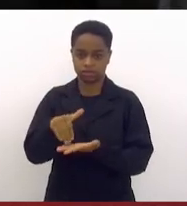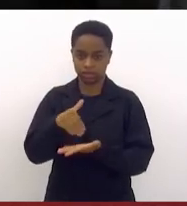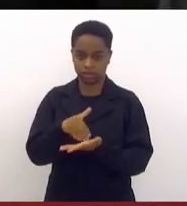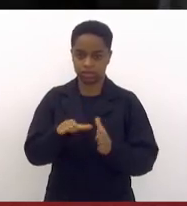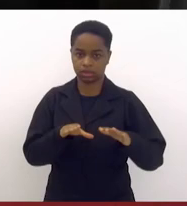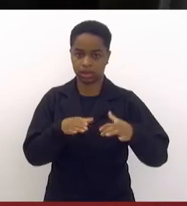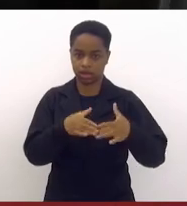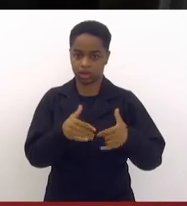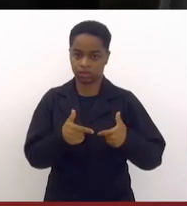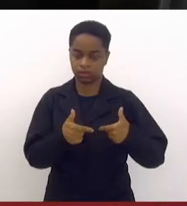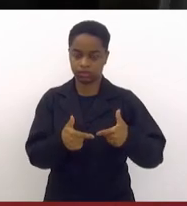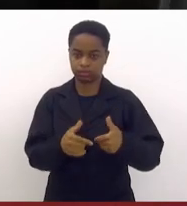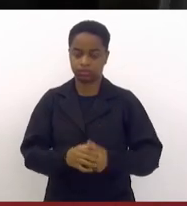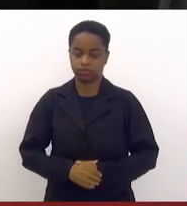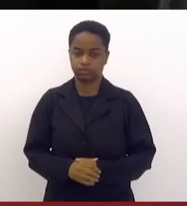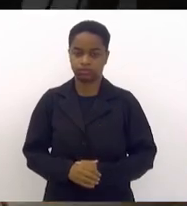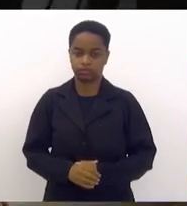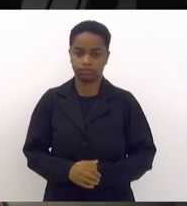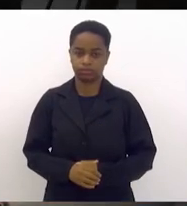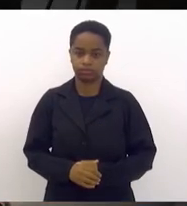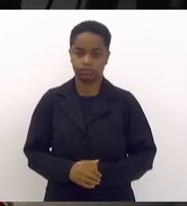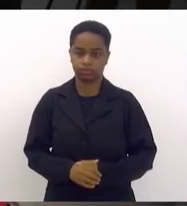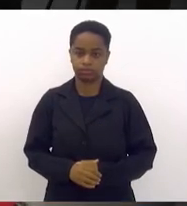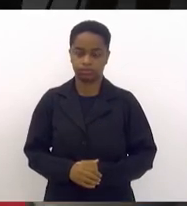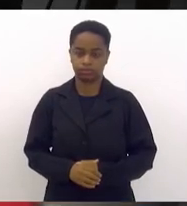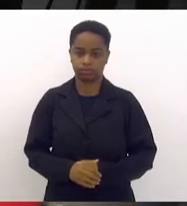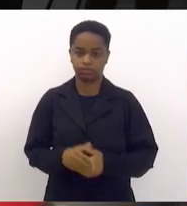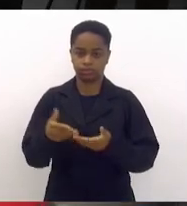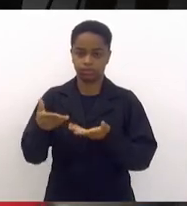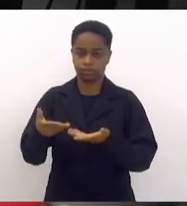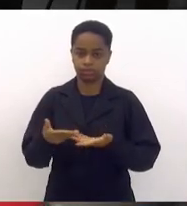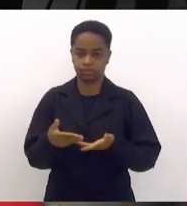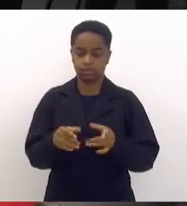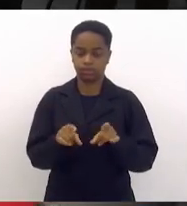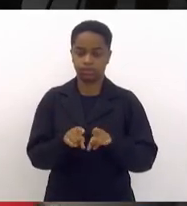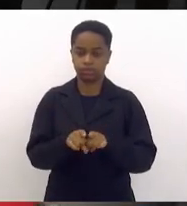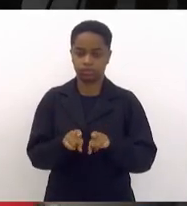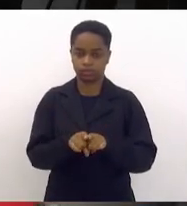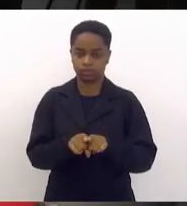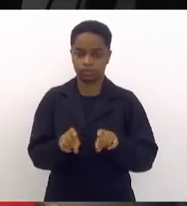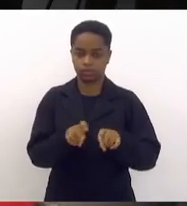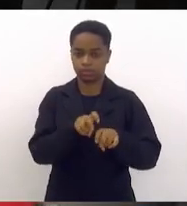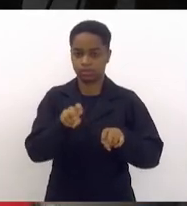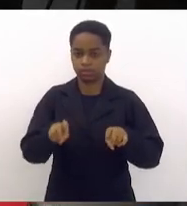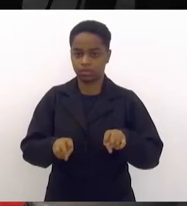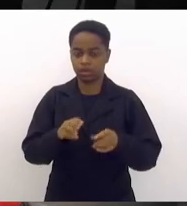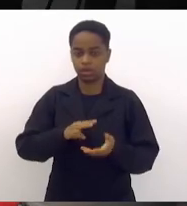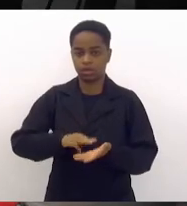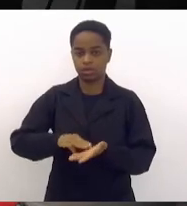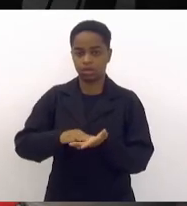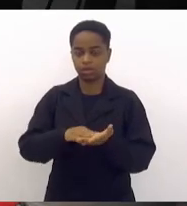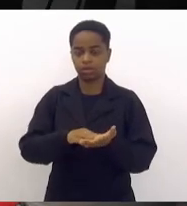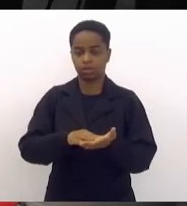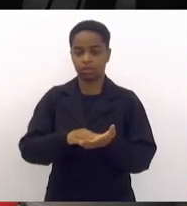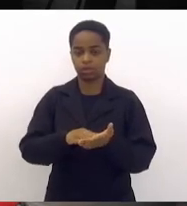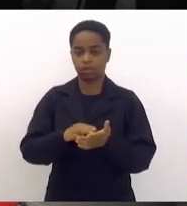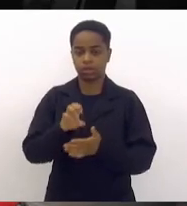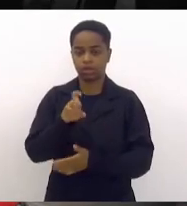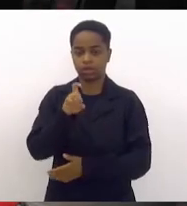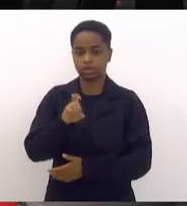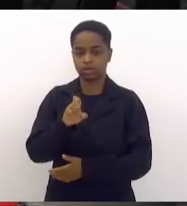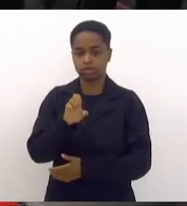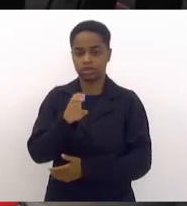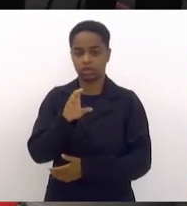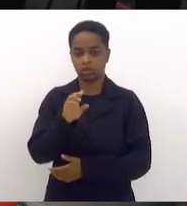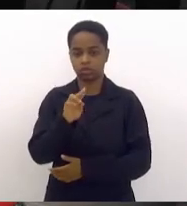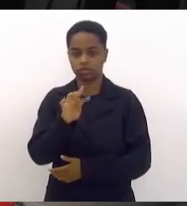frente parlamentar convido membro da executiva Nacional da